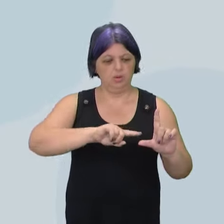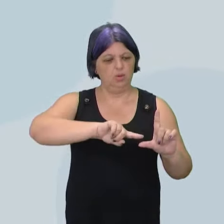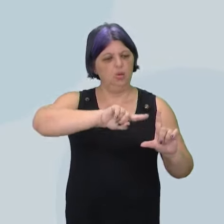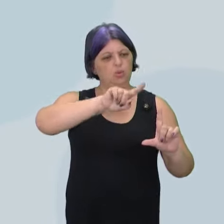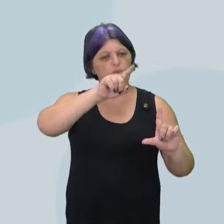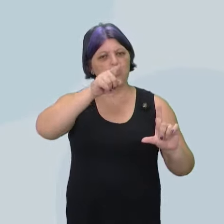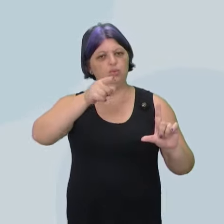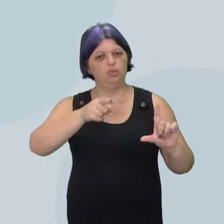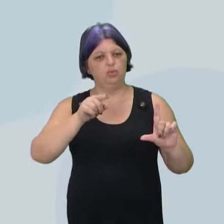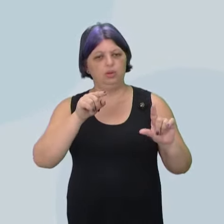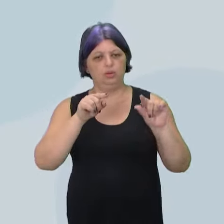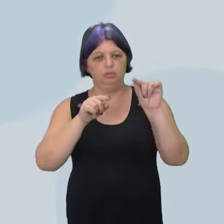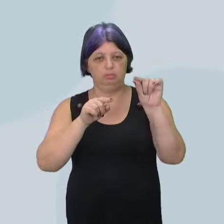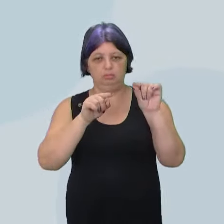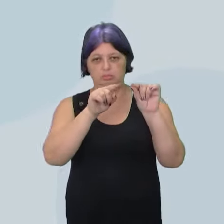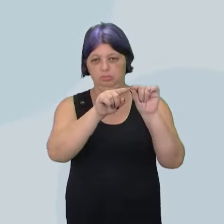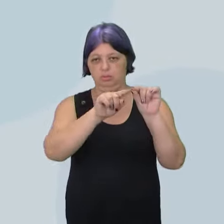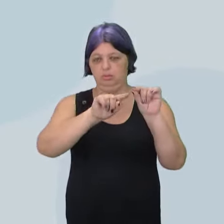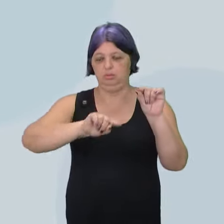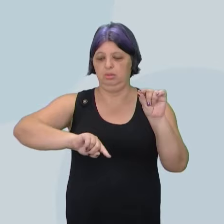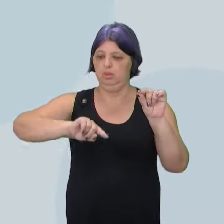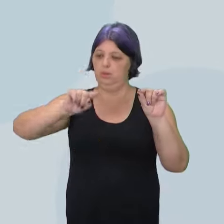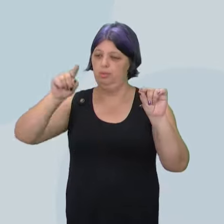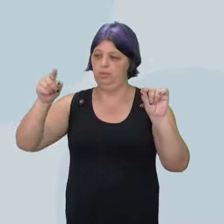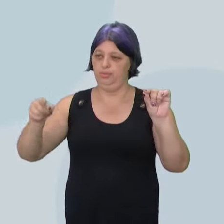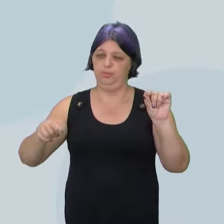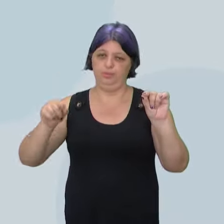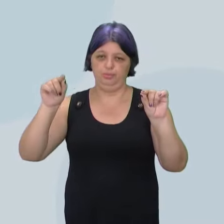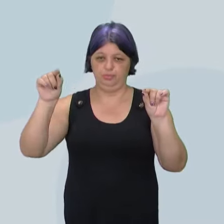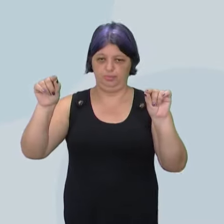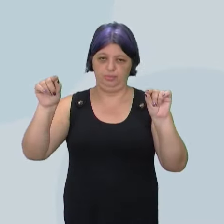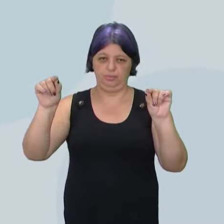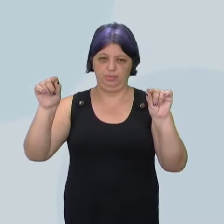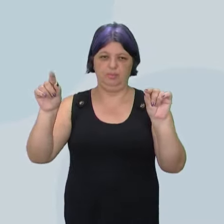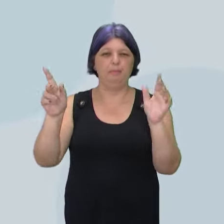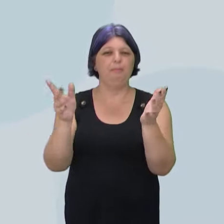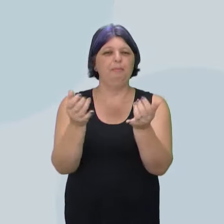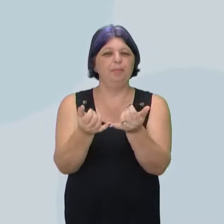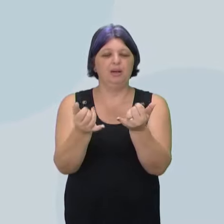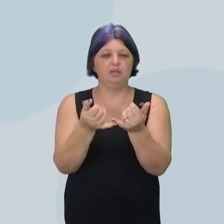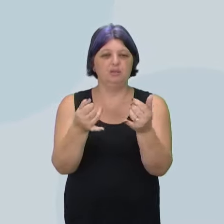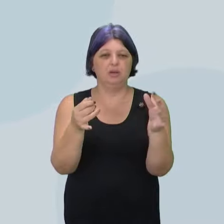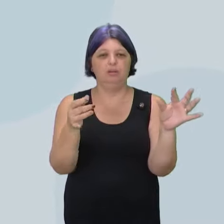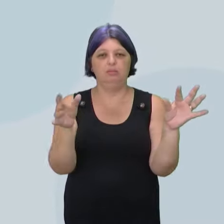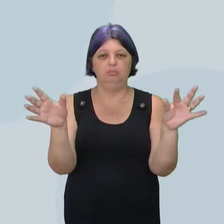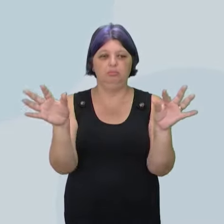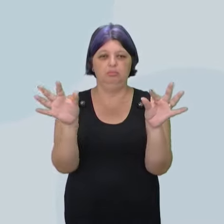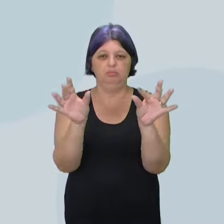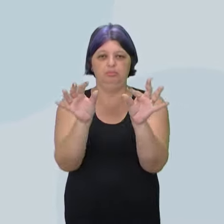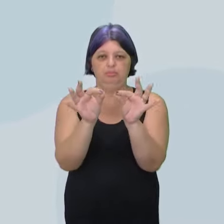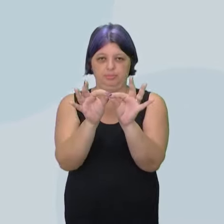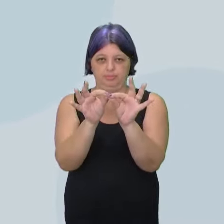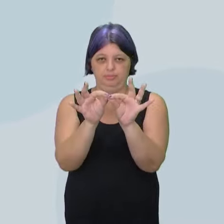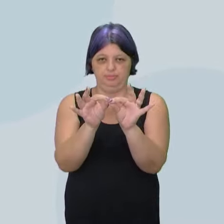dá na mesma, né? Como se você fizesse um recorte disso e colasse aqui, né? Então, é tanto faz. Você lê uma crista e um